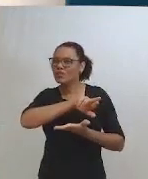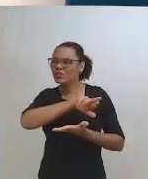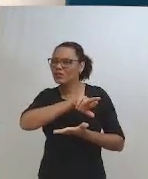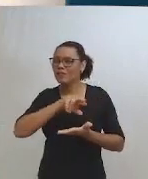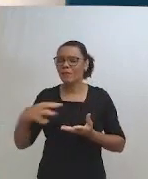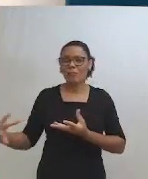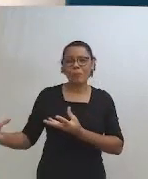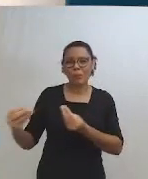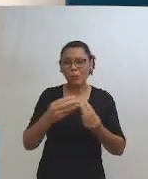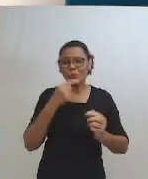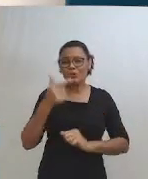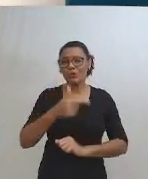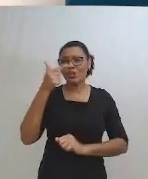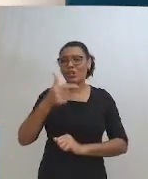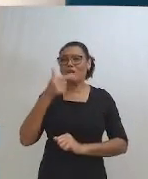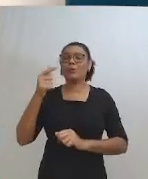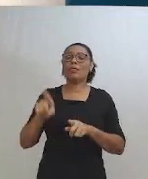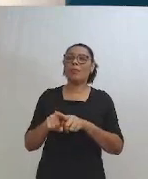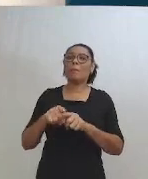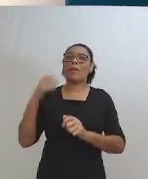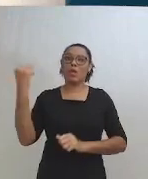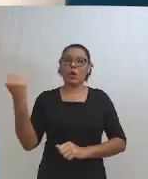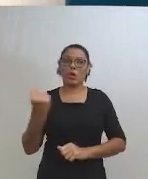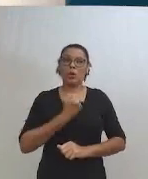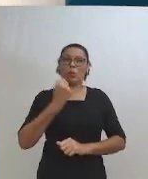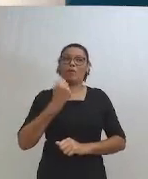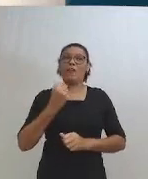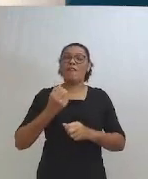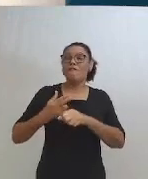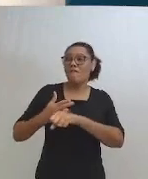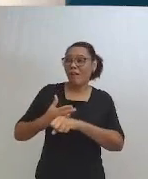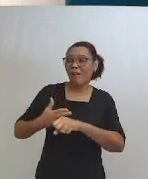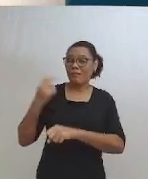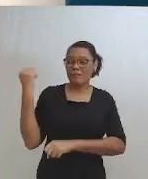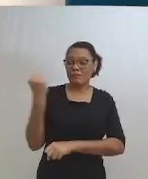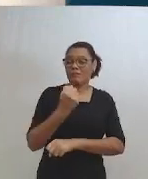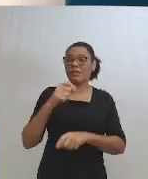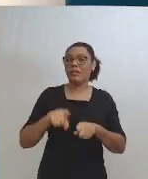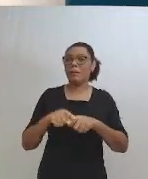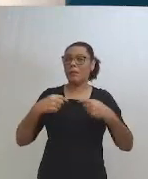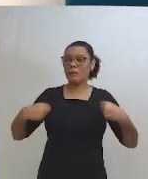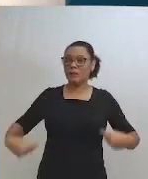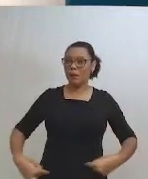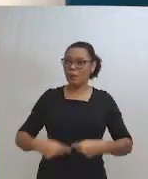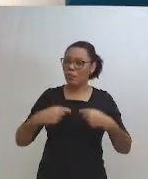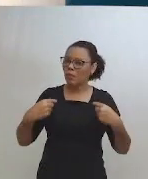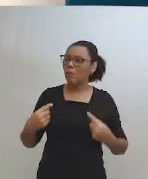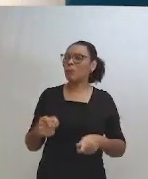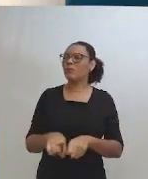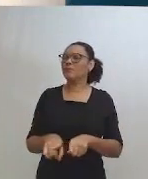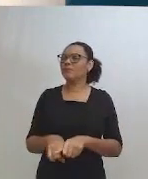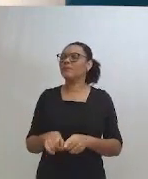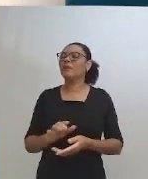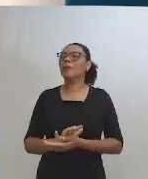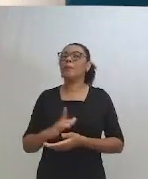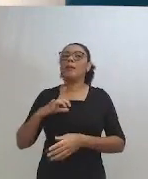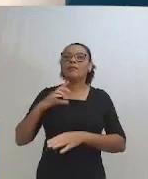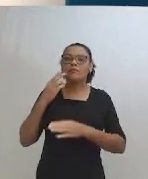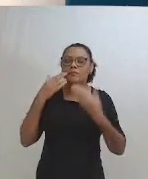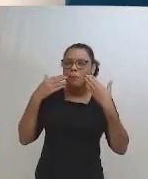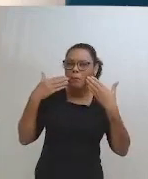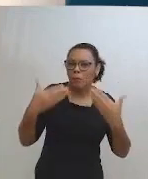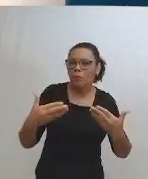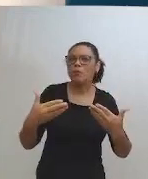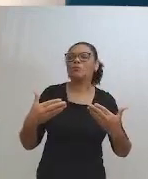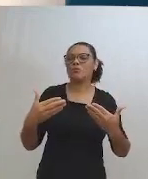de faca na região do peito, tórax e do abdômen, mediante concurso de agentes em via pública na presença de familiares da vítima, circunstâncias que, de fato, demonstram